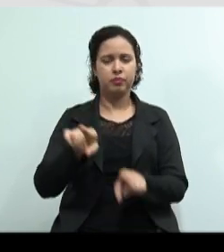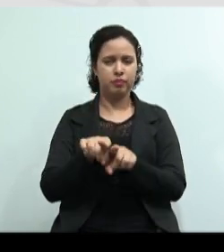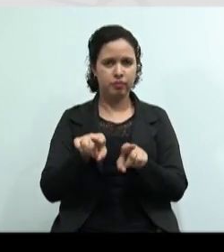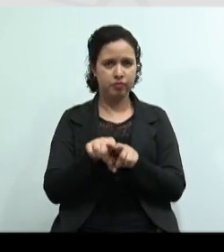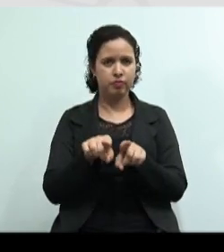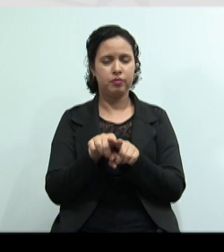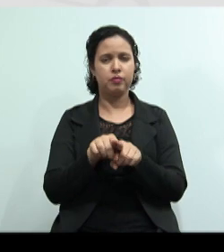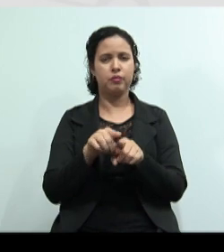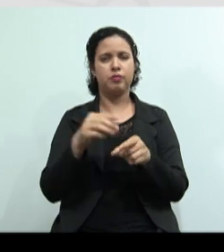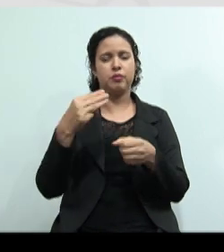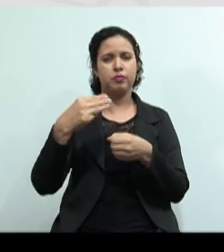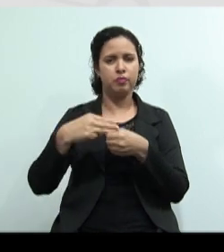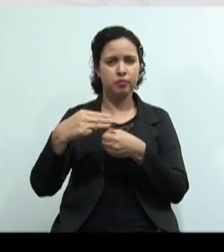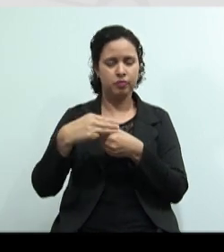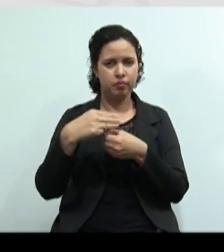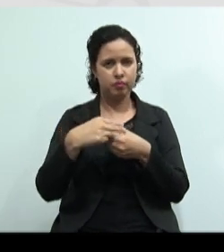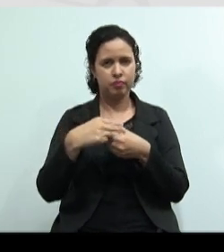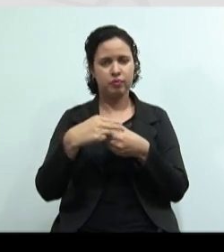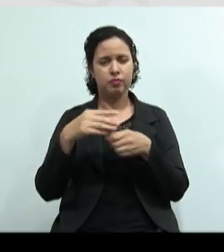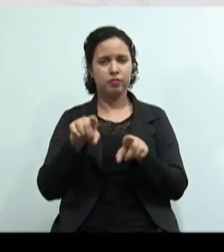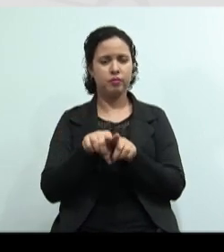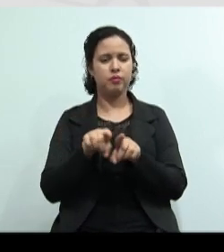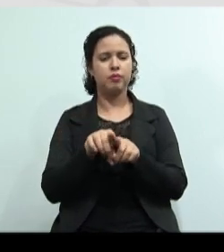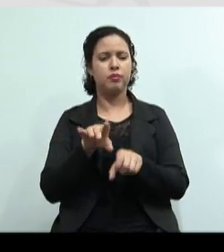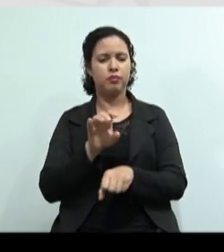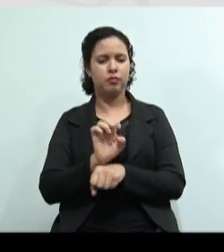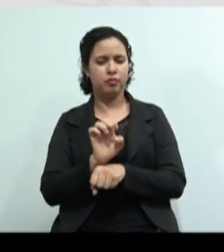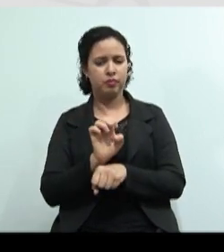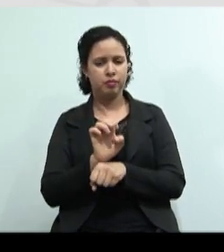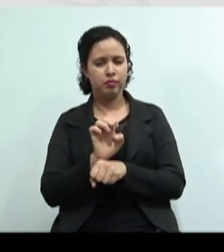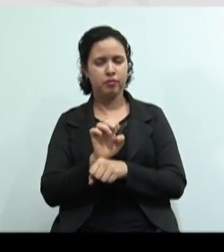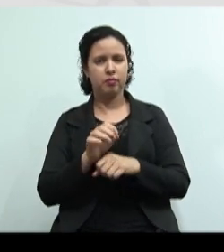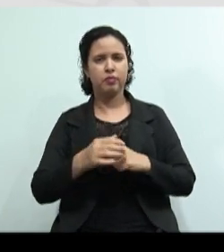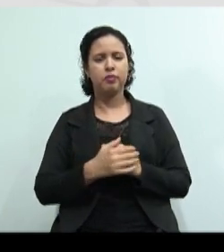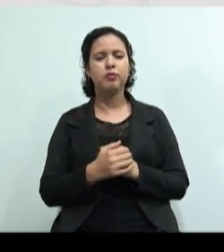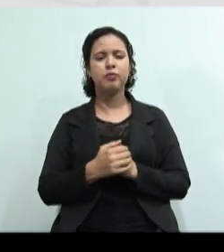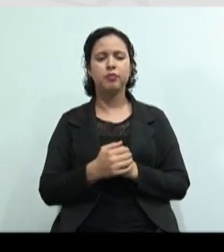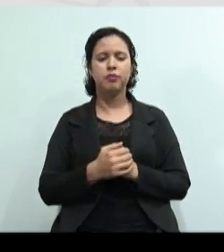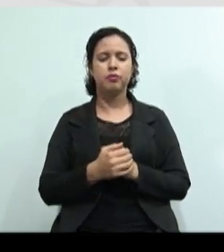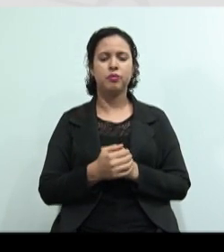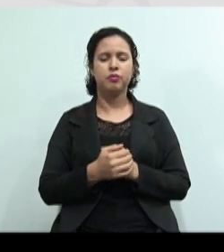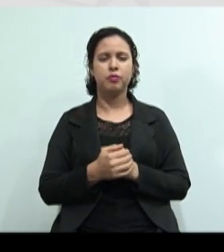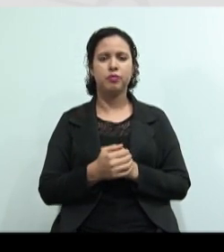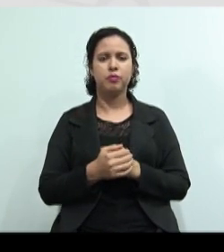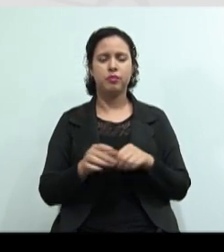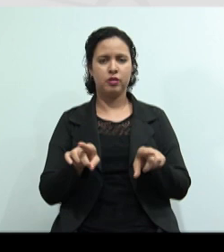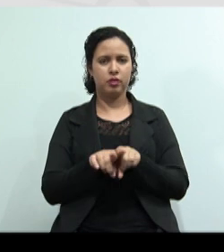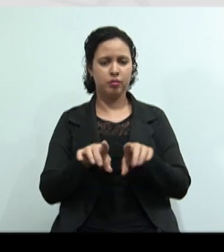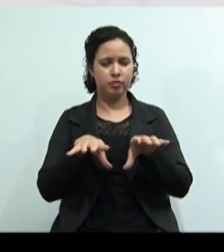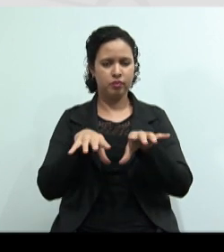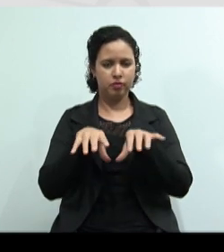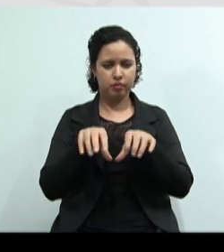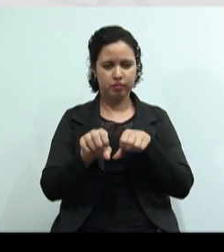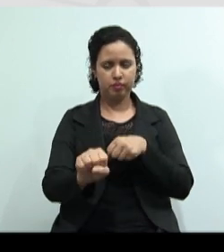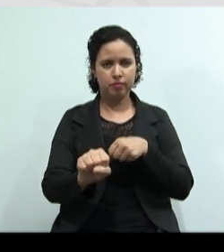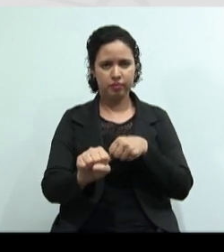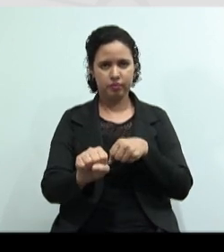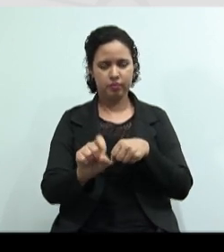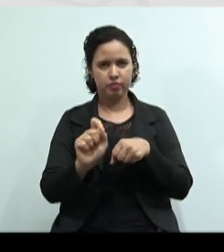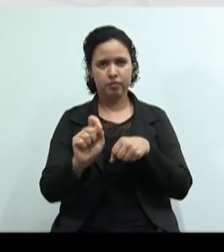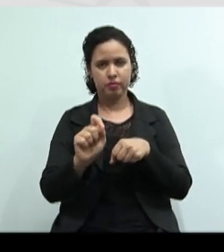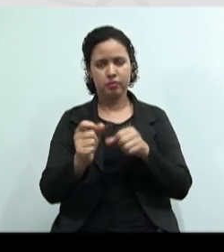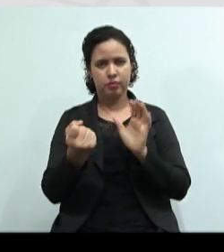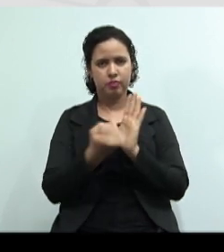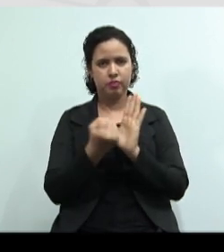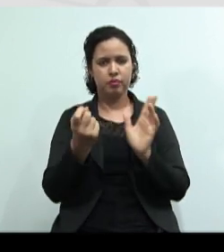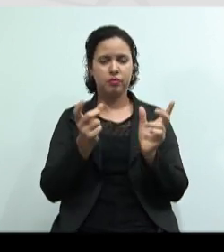hoje, está marcado aí de amarelo, nós vamos estudar o quê? Inventário de materiais e formação de preço de